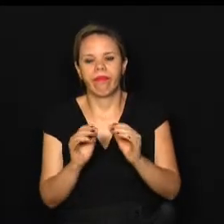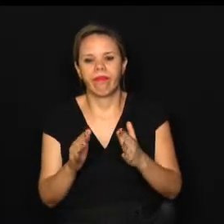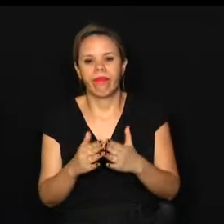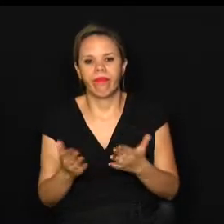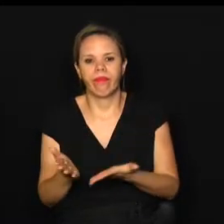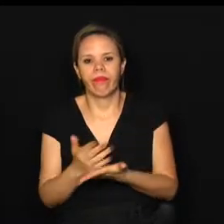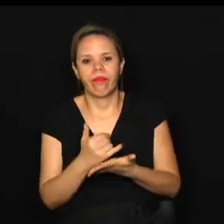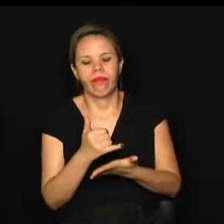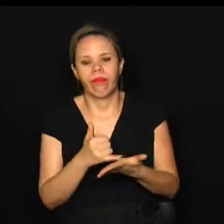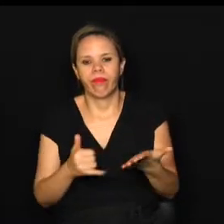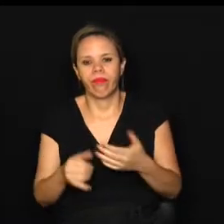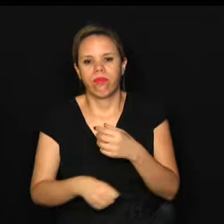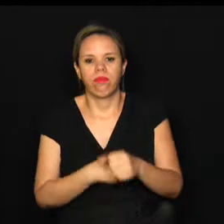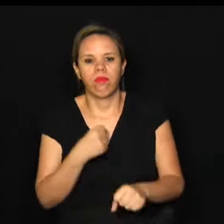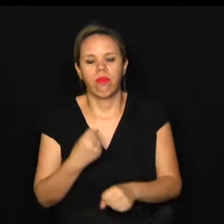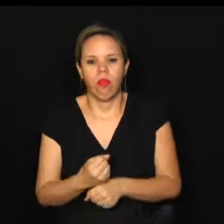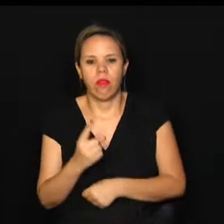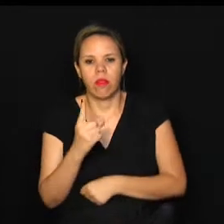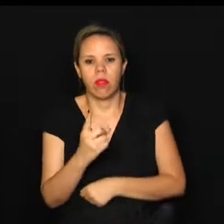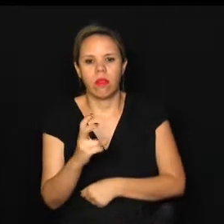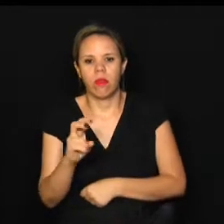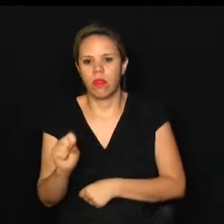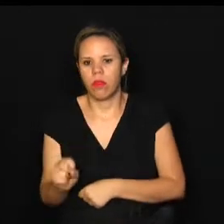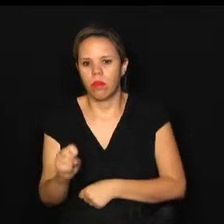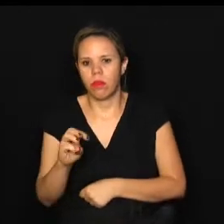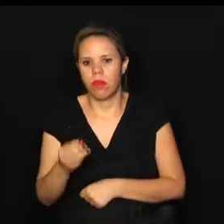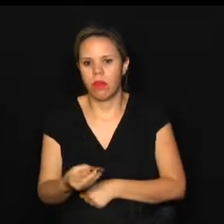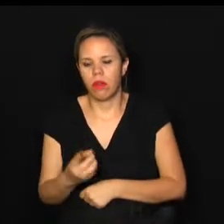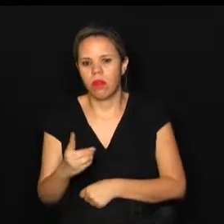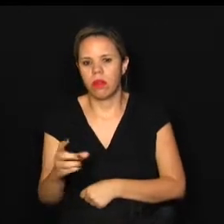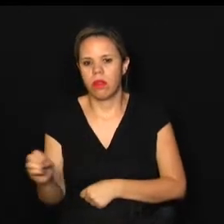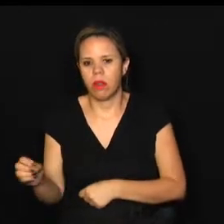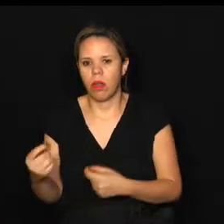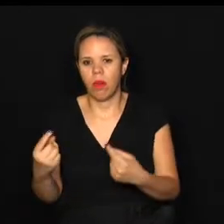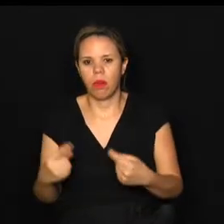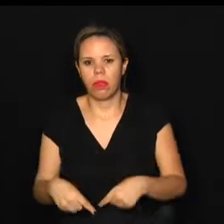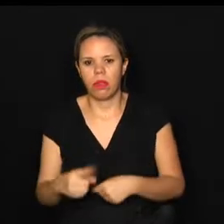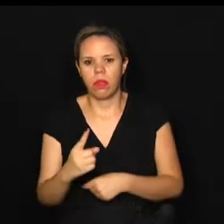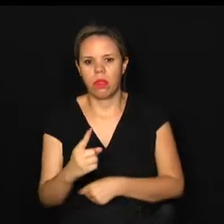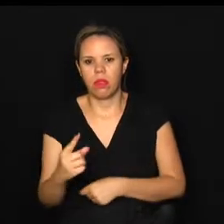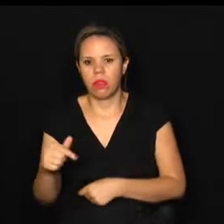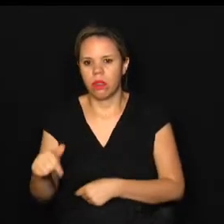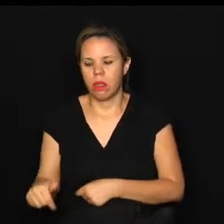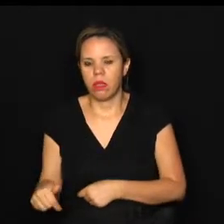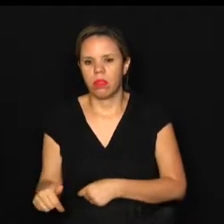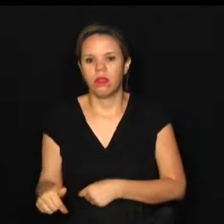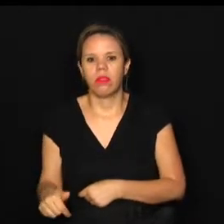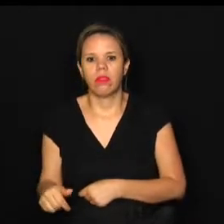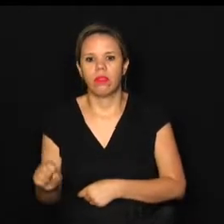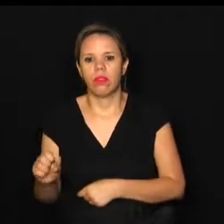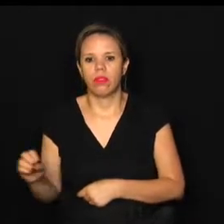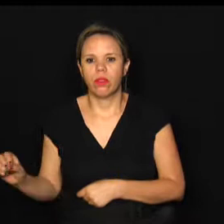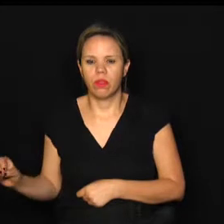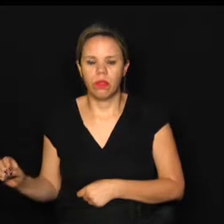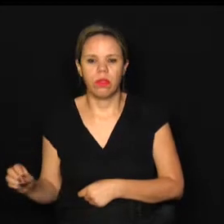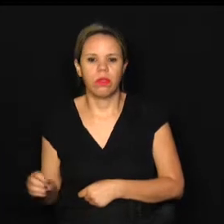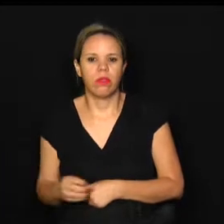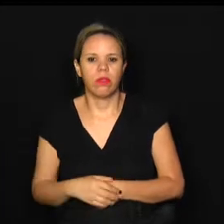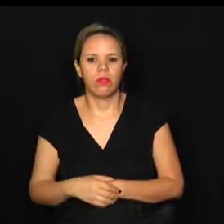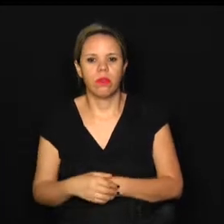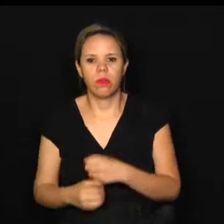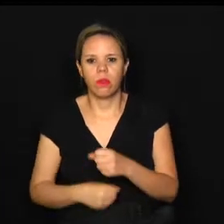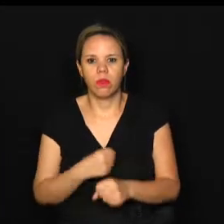a arrecadação desse ano foi de 158 milhões e 100 contra 117 milhões e 800 em 2019. As